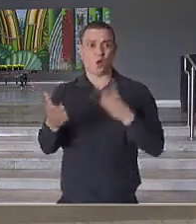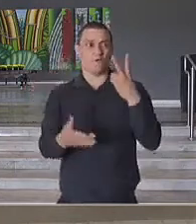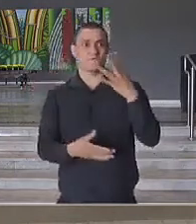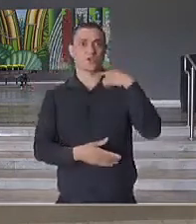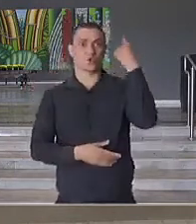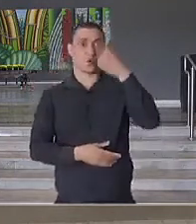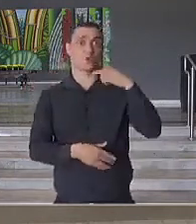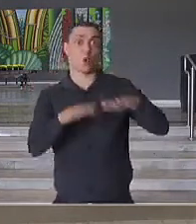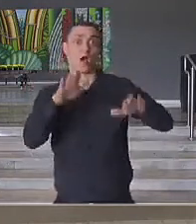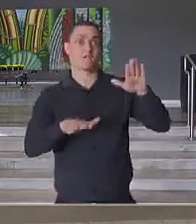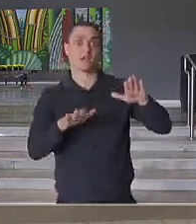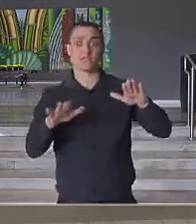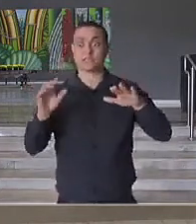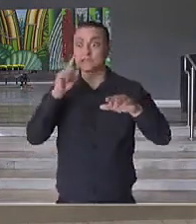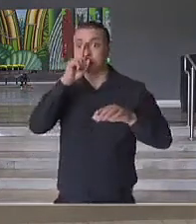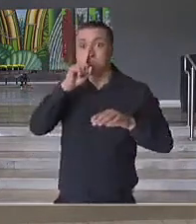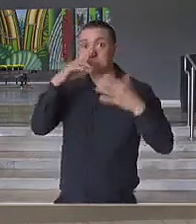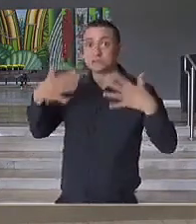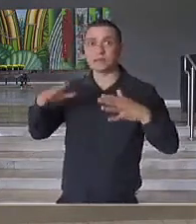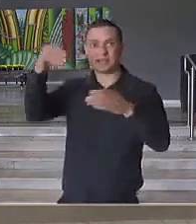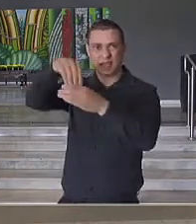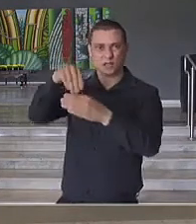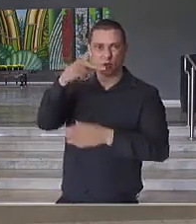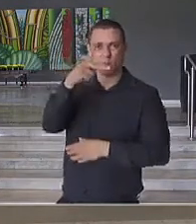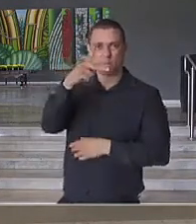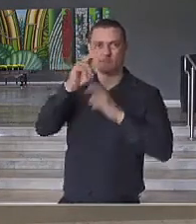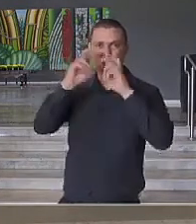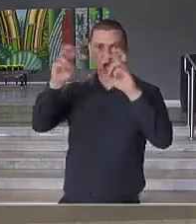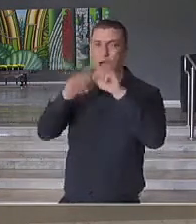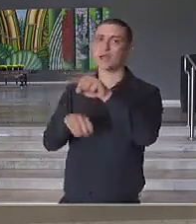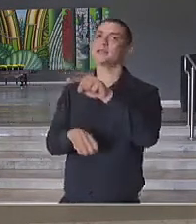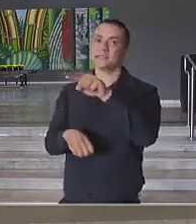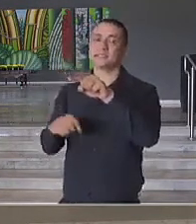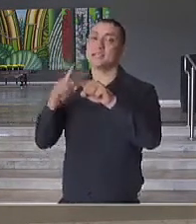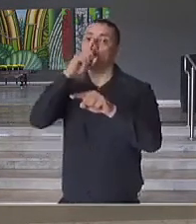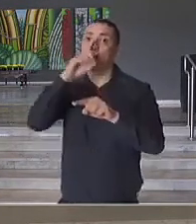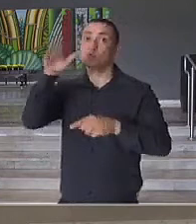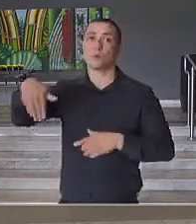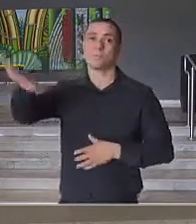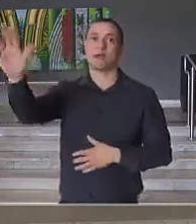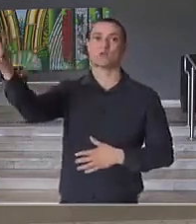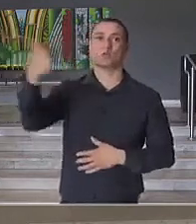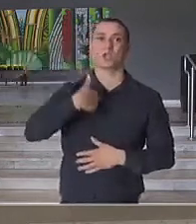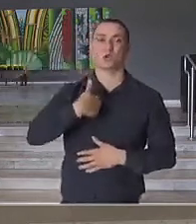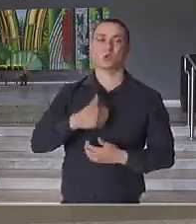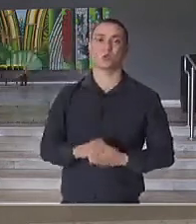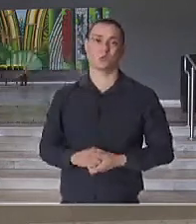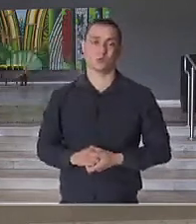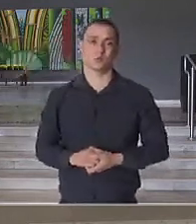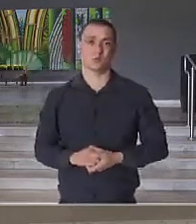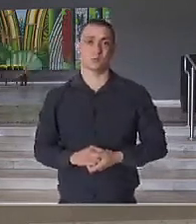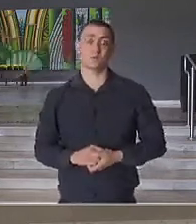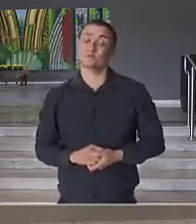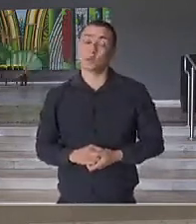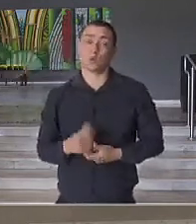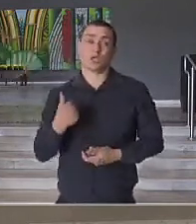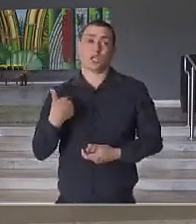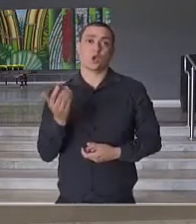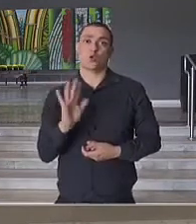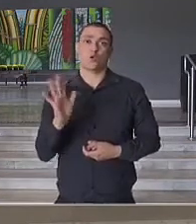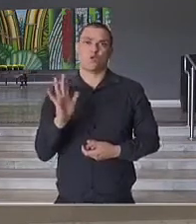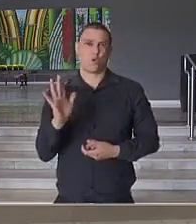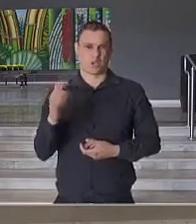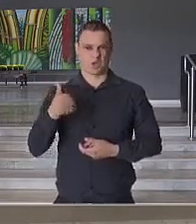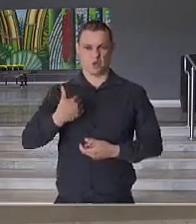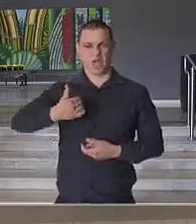horas exposto, num pronto-socorro, está muito mais exposto do que eu. E eu não vou me